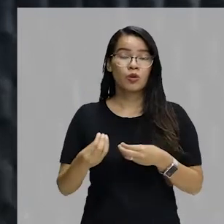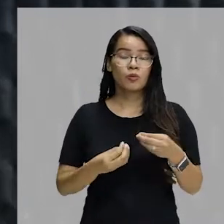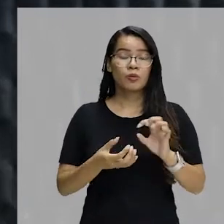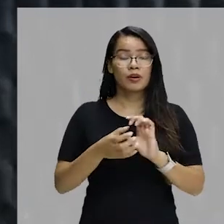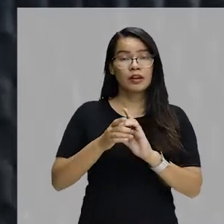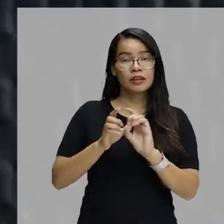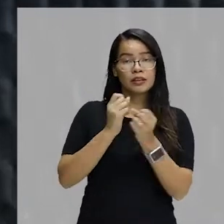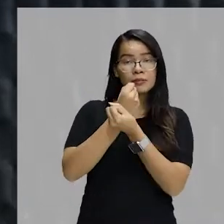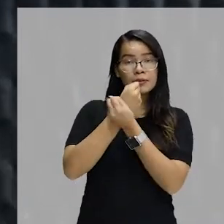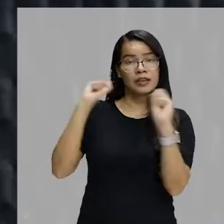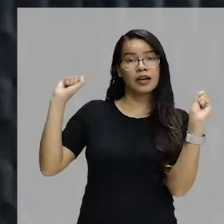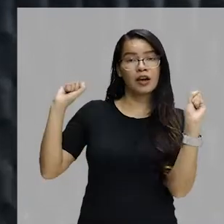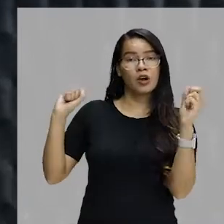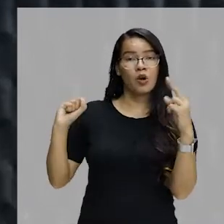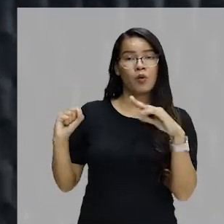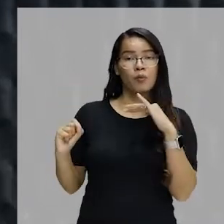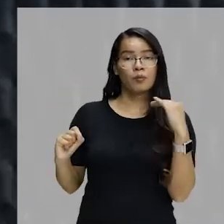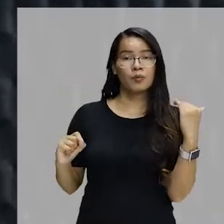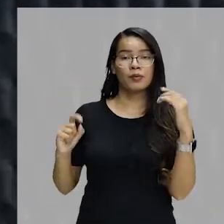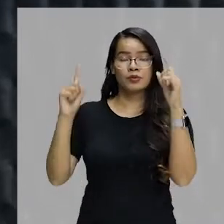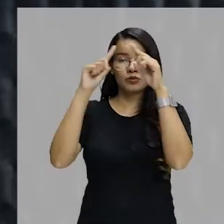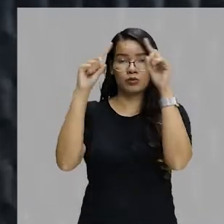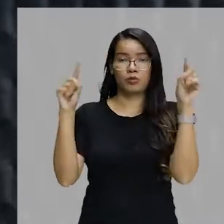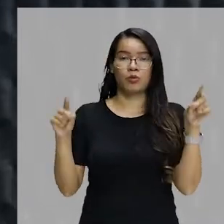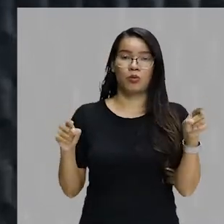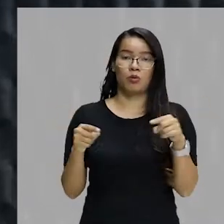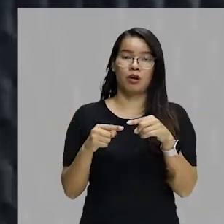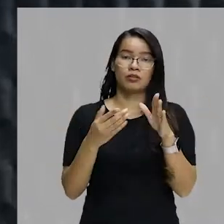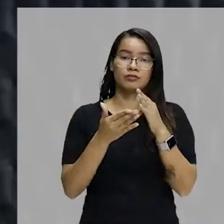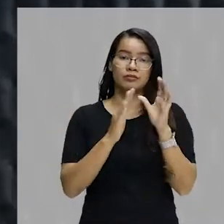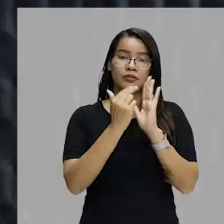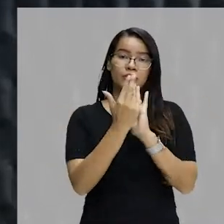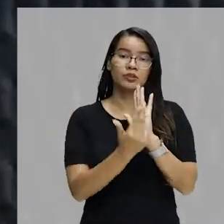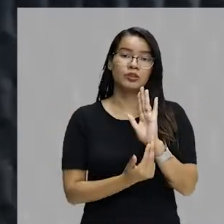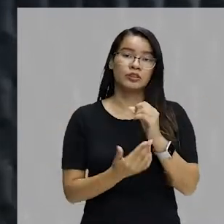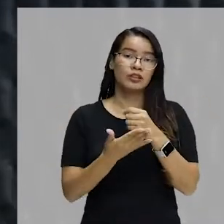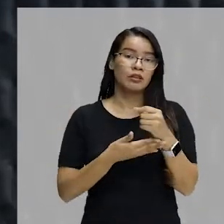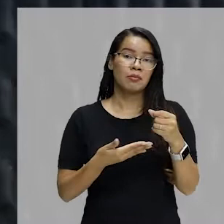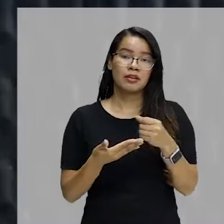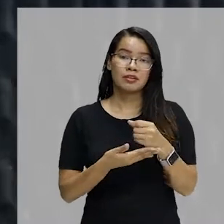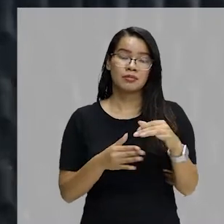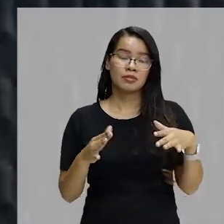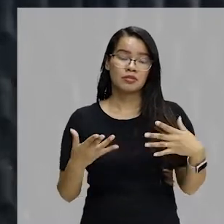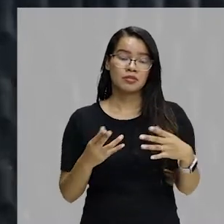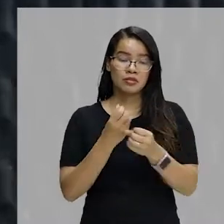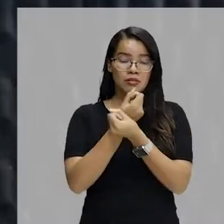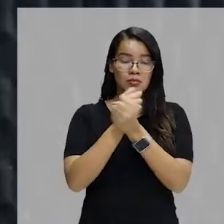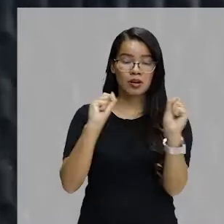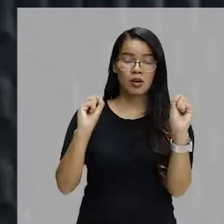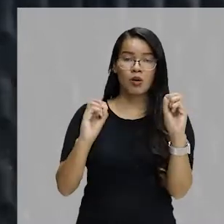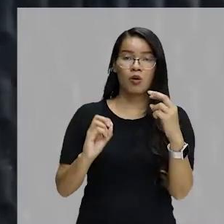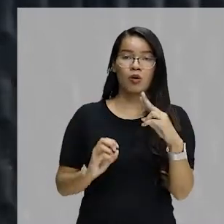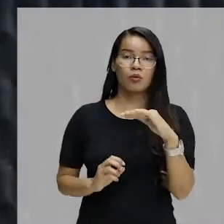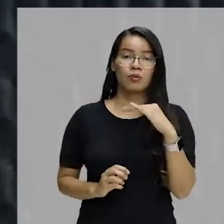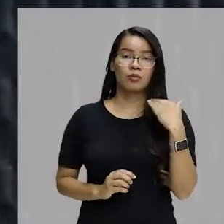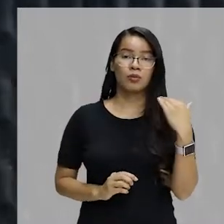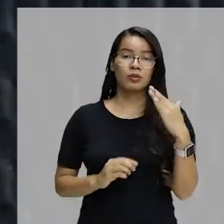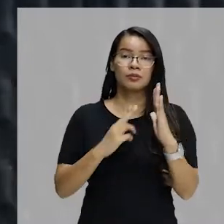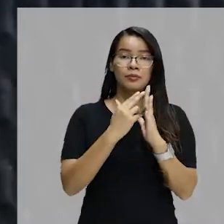morte. O quadro, basicamente, de independência ou morte, pintado pelo Pedro Américo, um quadro